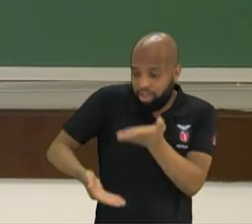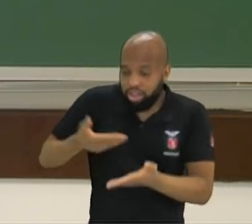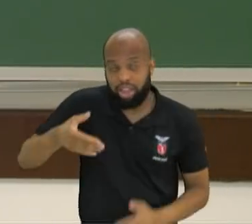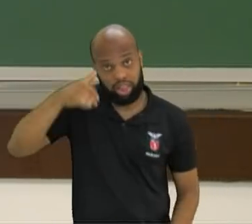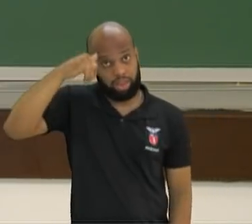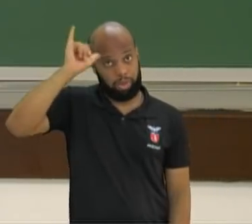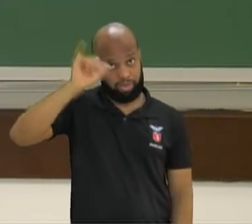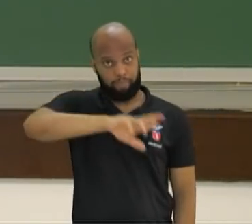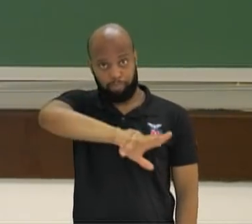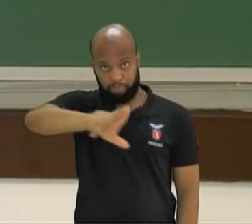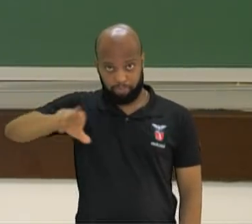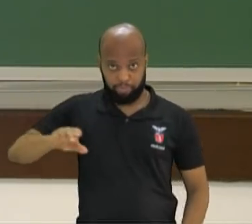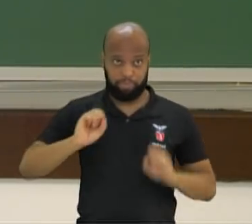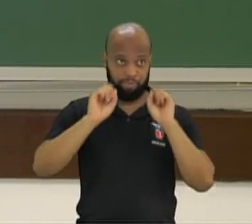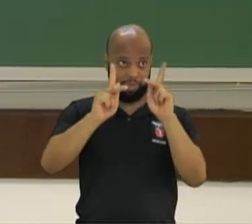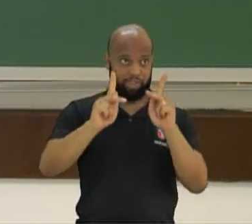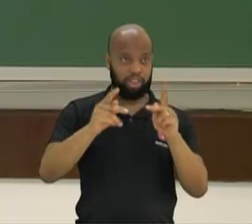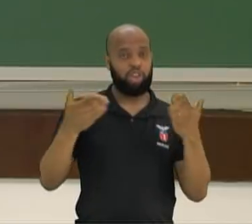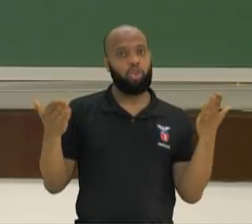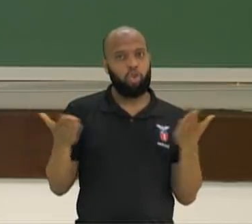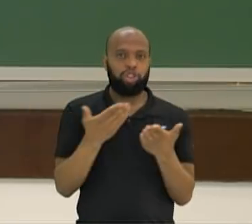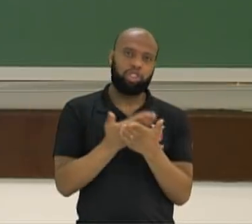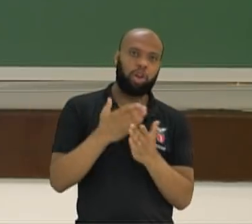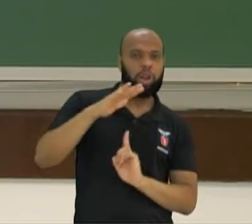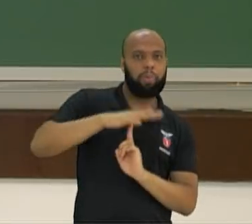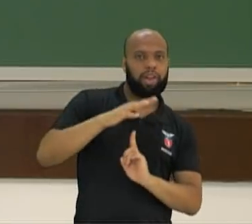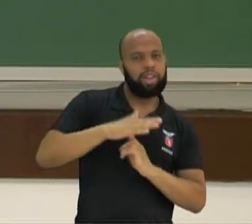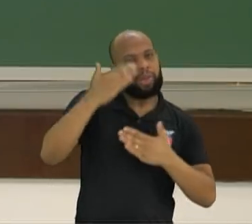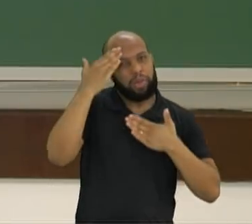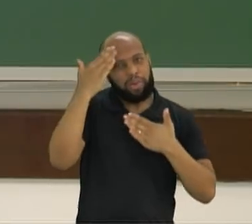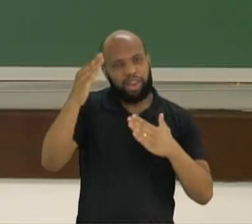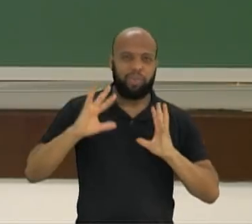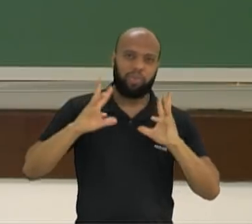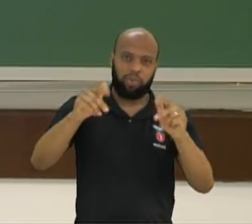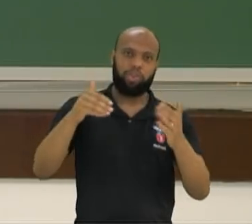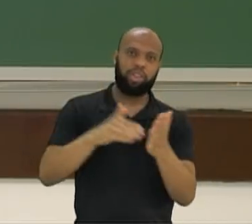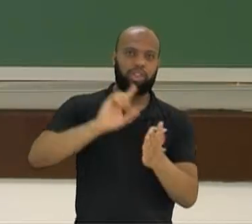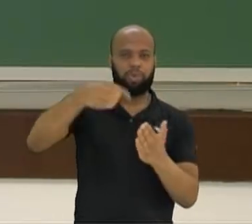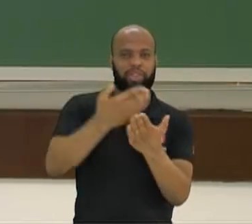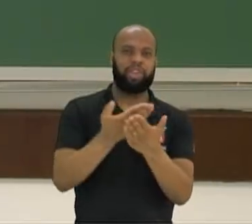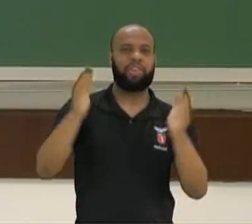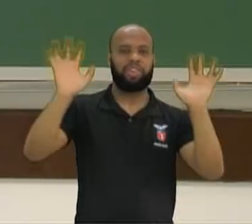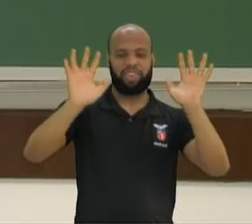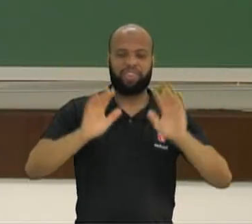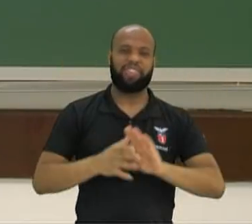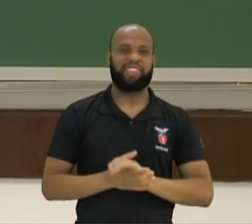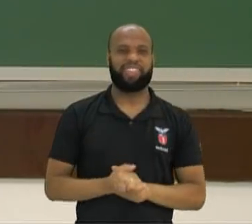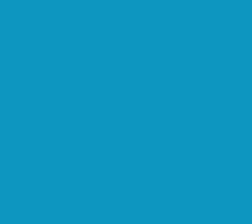pecuária. Beleza, galera? Essa foi mais uma aula Paraná. Muito obrigado e até a próxima.